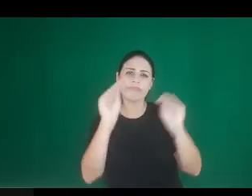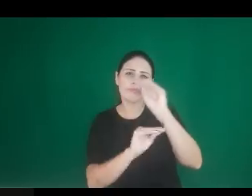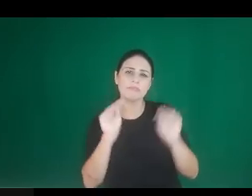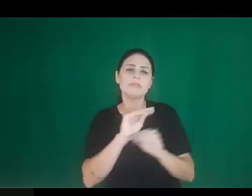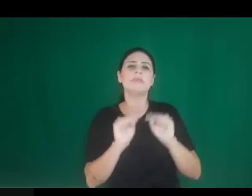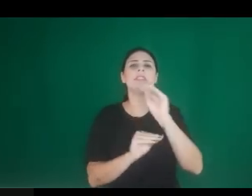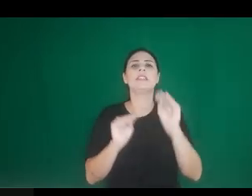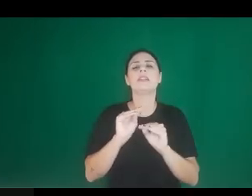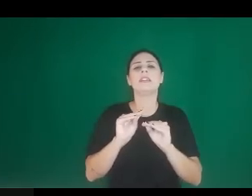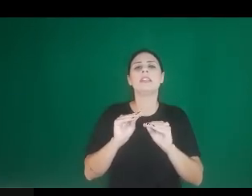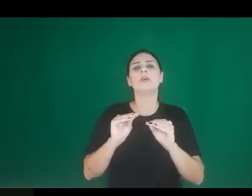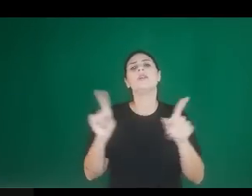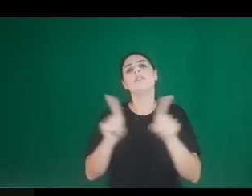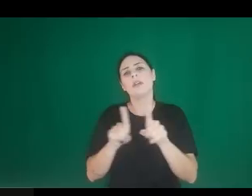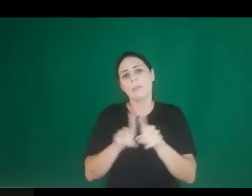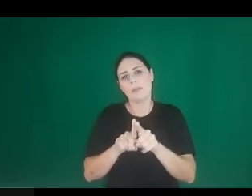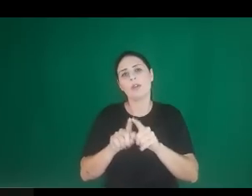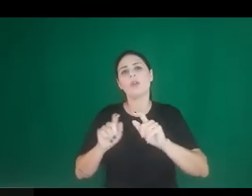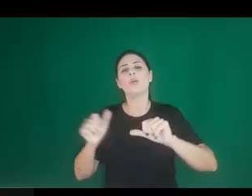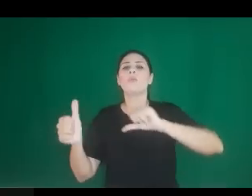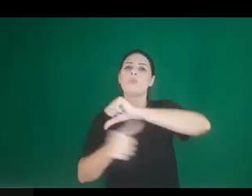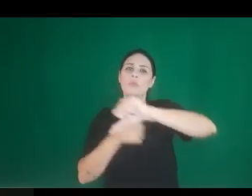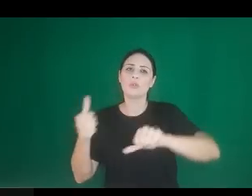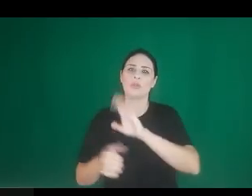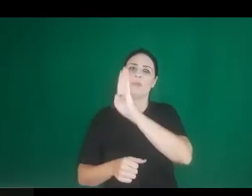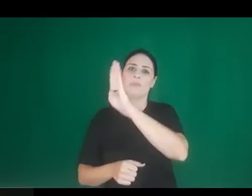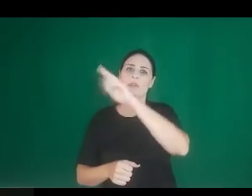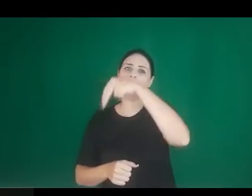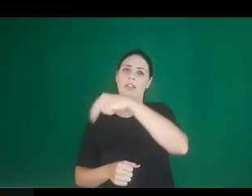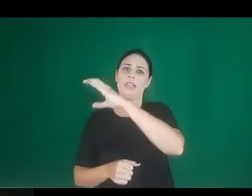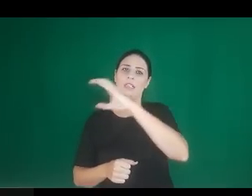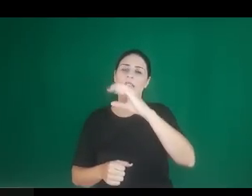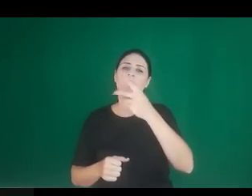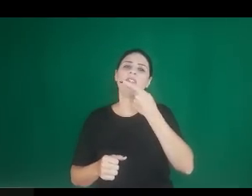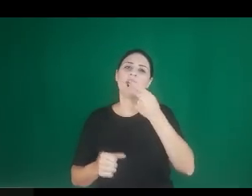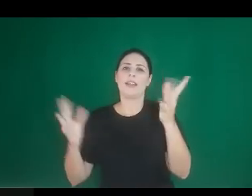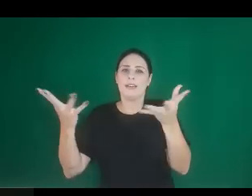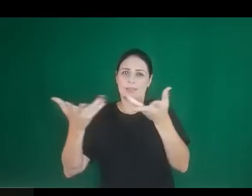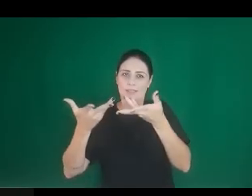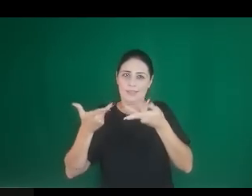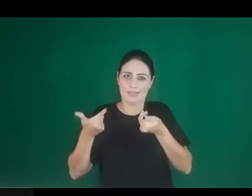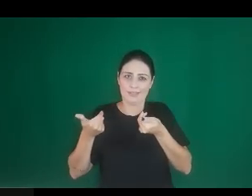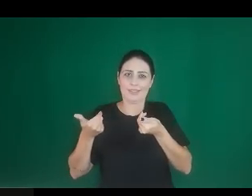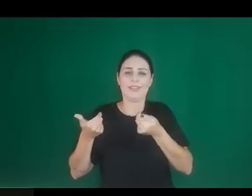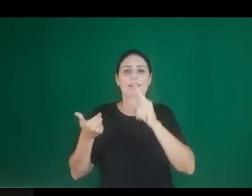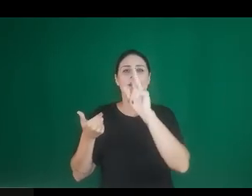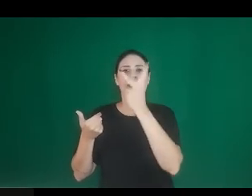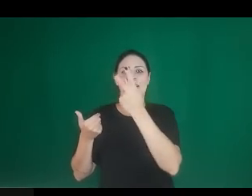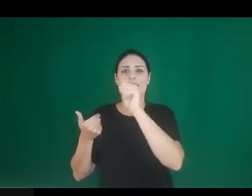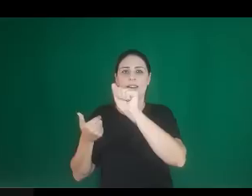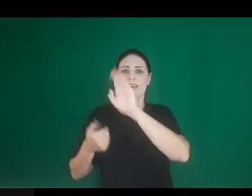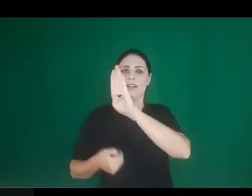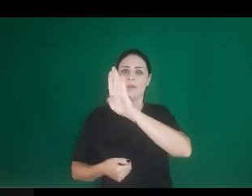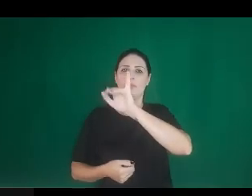chamar o que era chamado de habilidades, né, da BNCC, no referencial